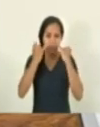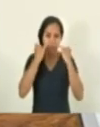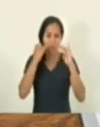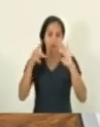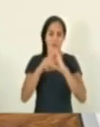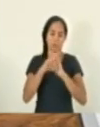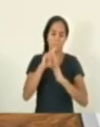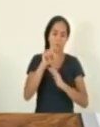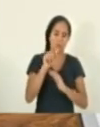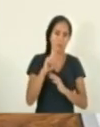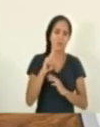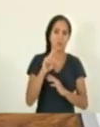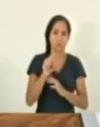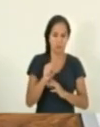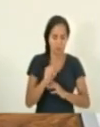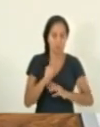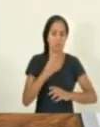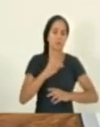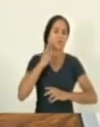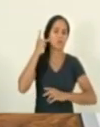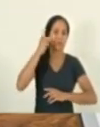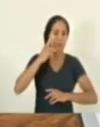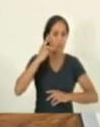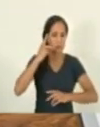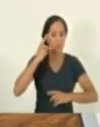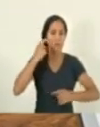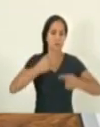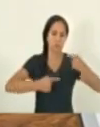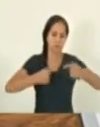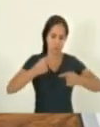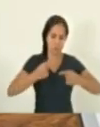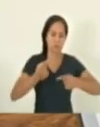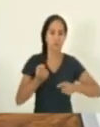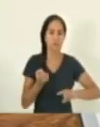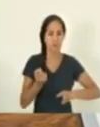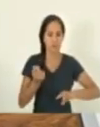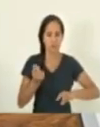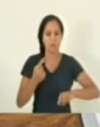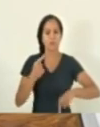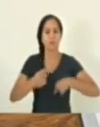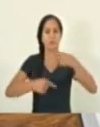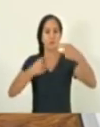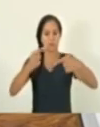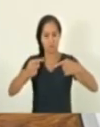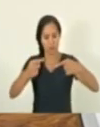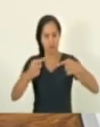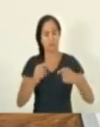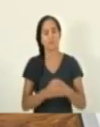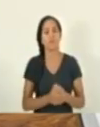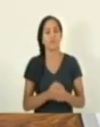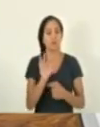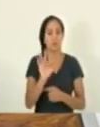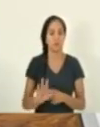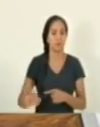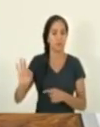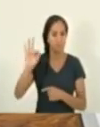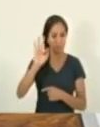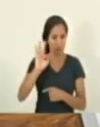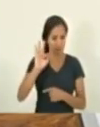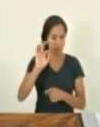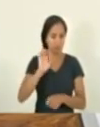que uma infinidade de políticas públicas são desenvolvidas, tanto em nível federal, quanto estadual, quanto